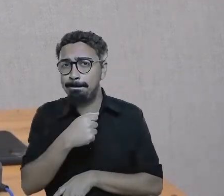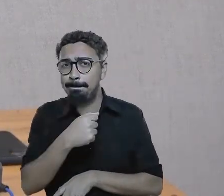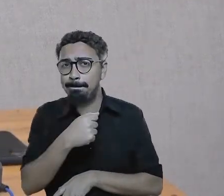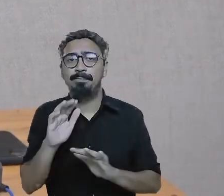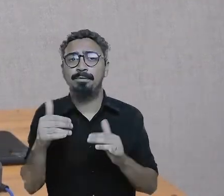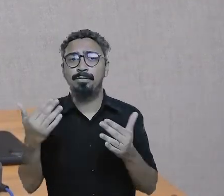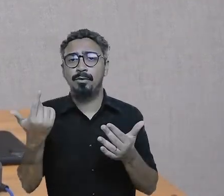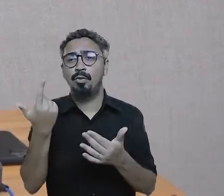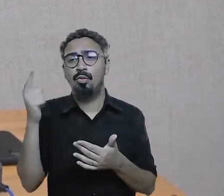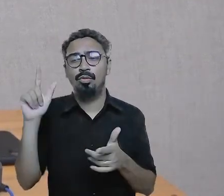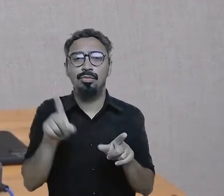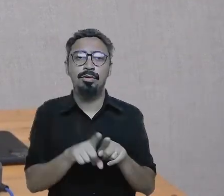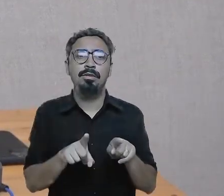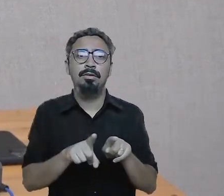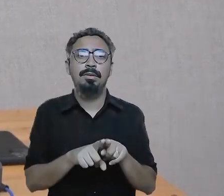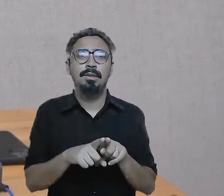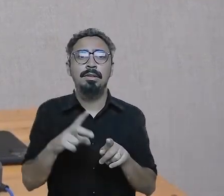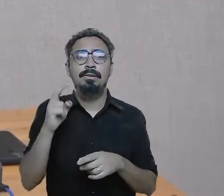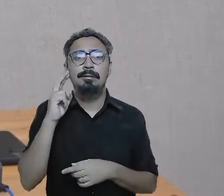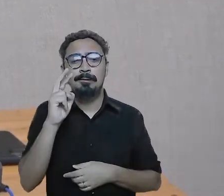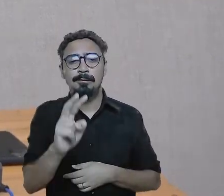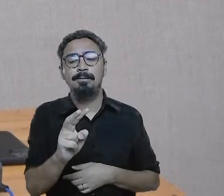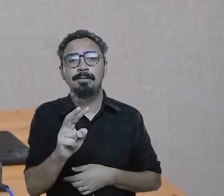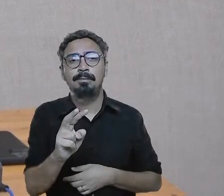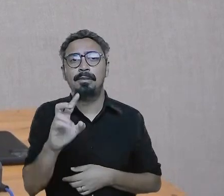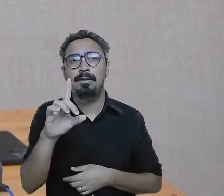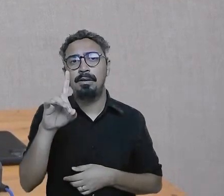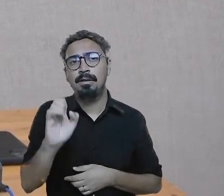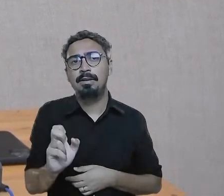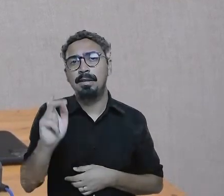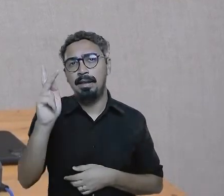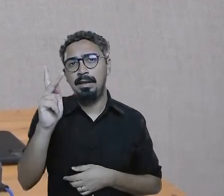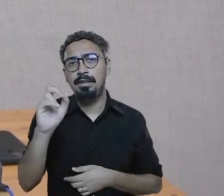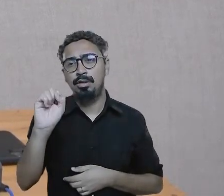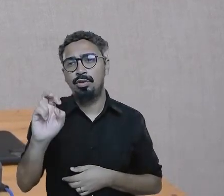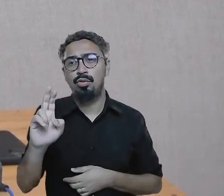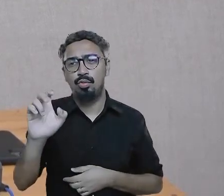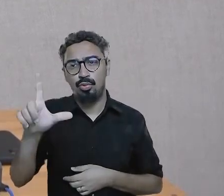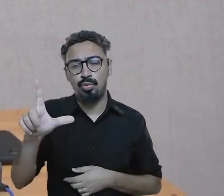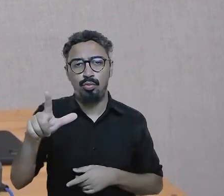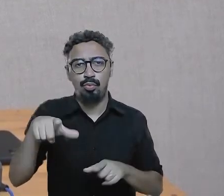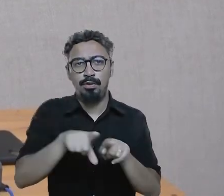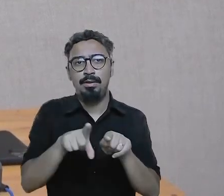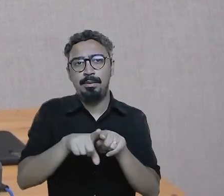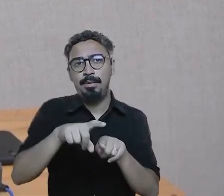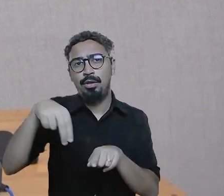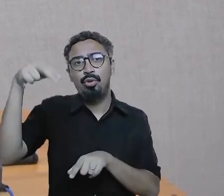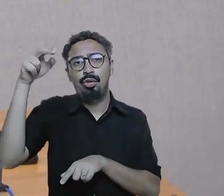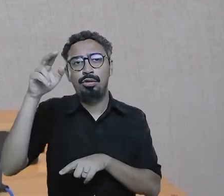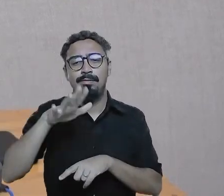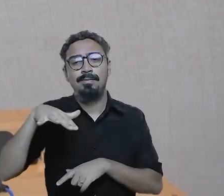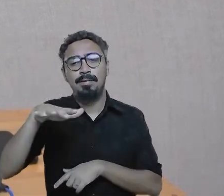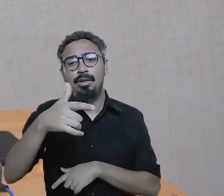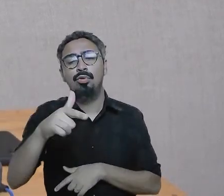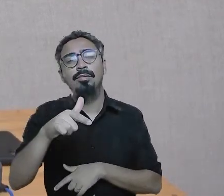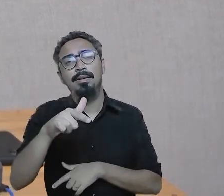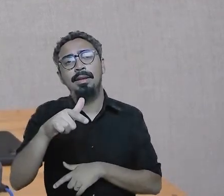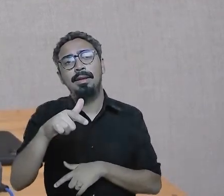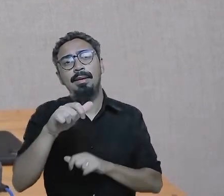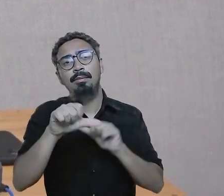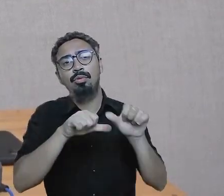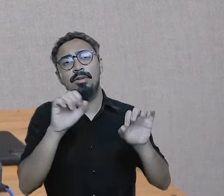outros também se você colocar o decksul decknot isso aí não não se mexe Mas essas áreas degradadas é uma forma